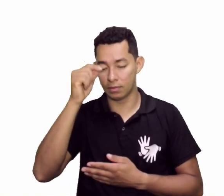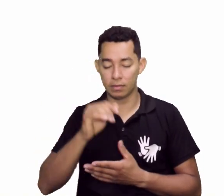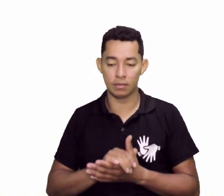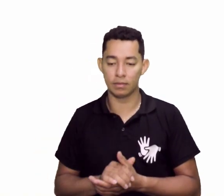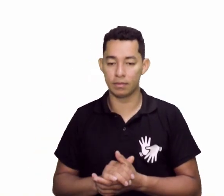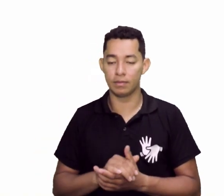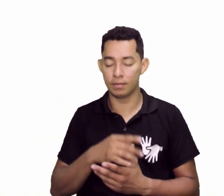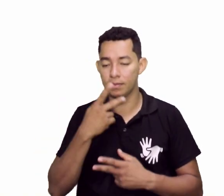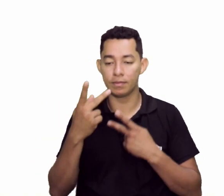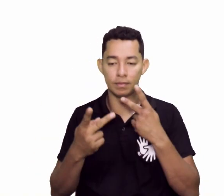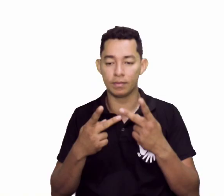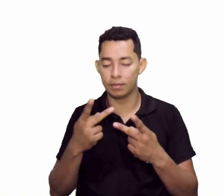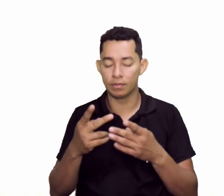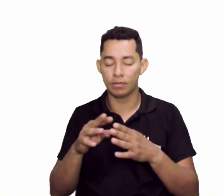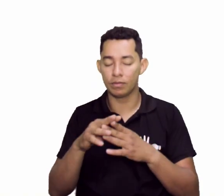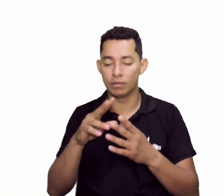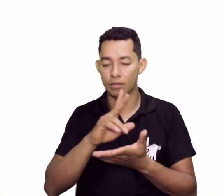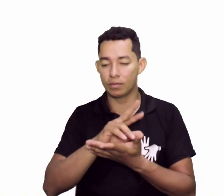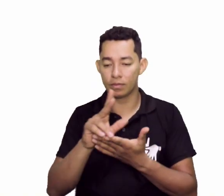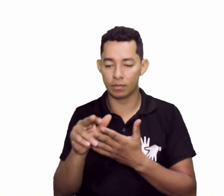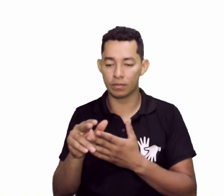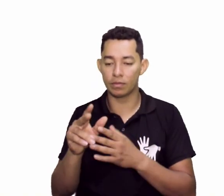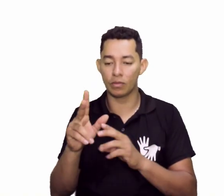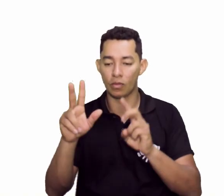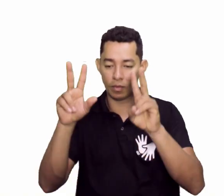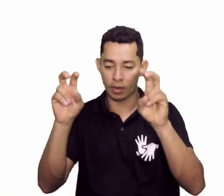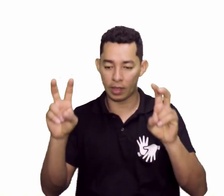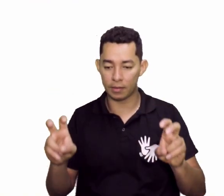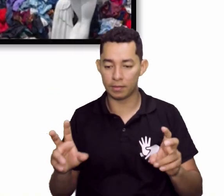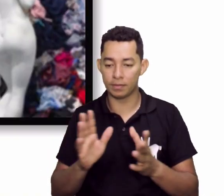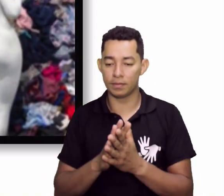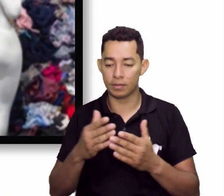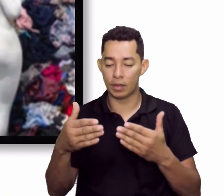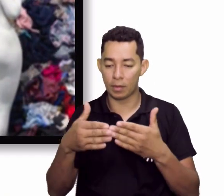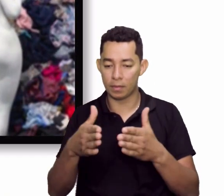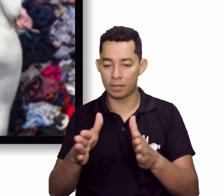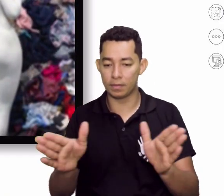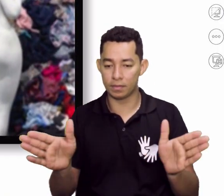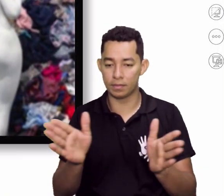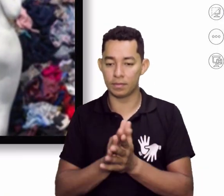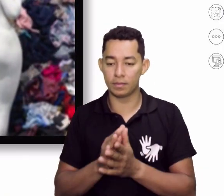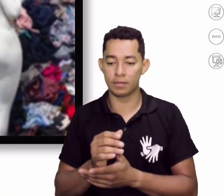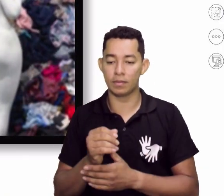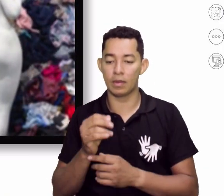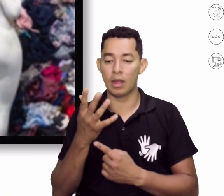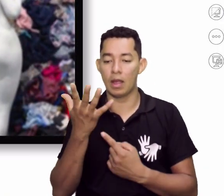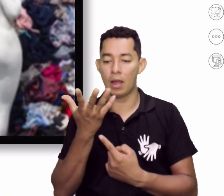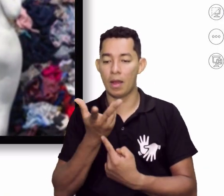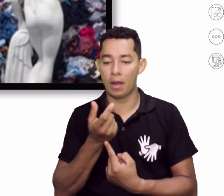o que falar, né? Dando novas aberturas para a arte,